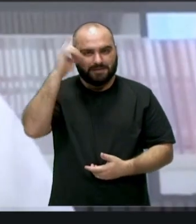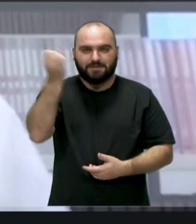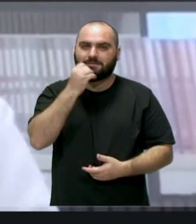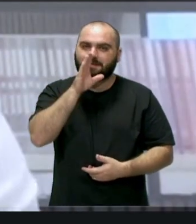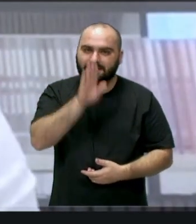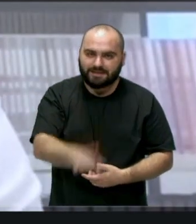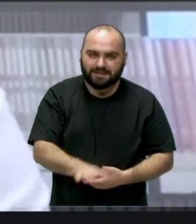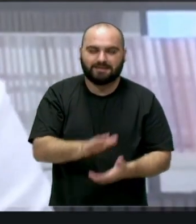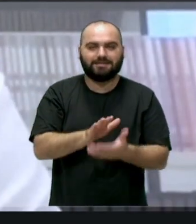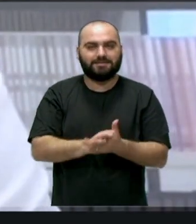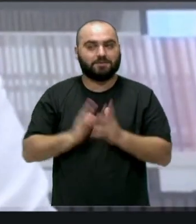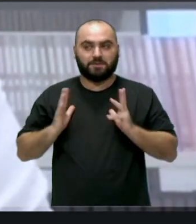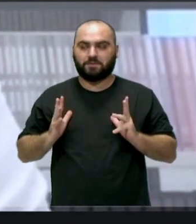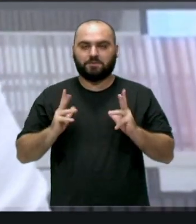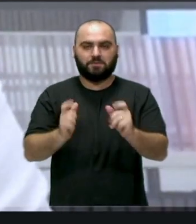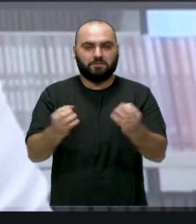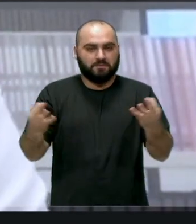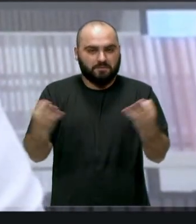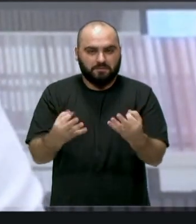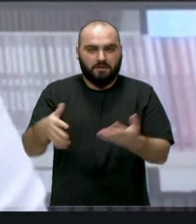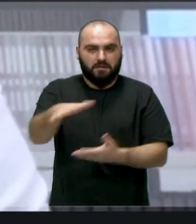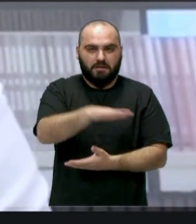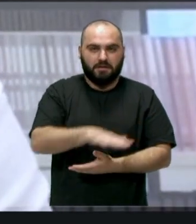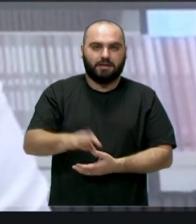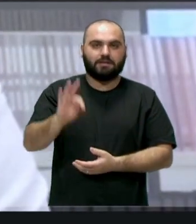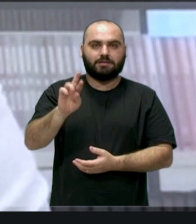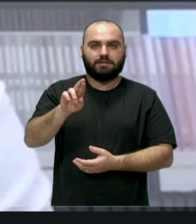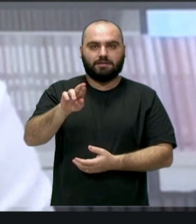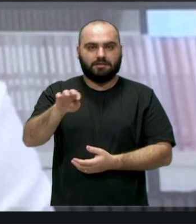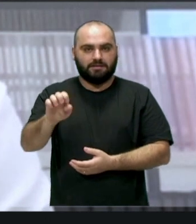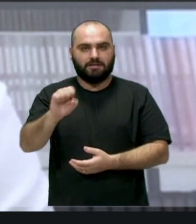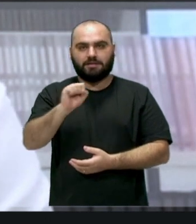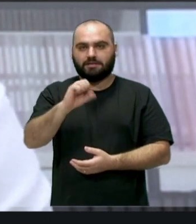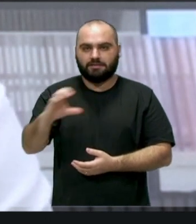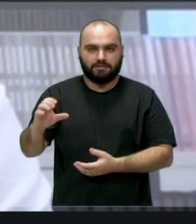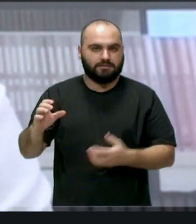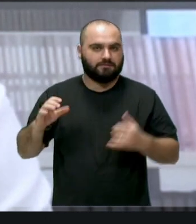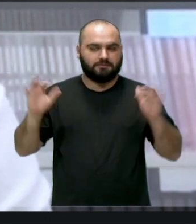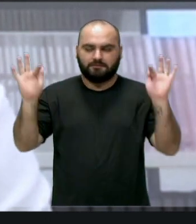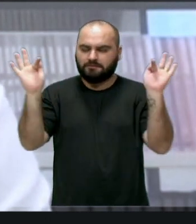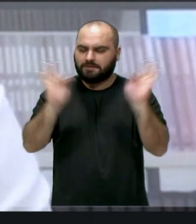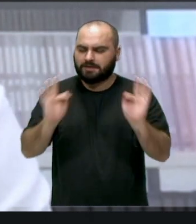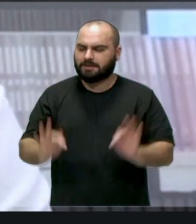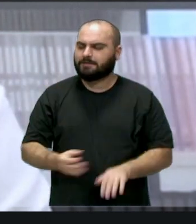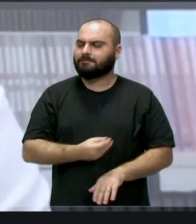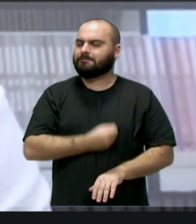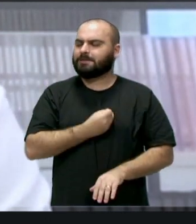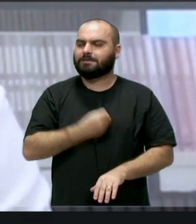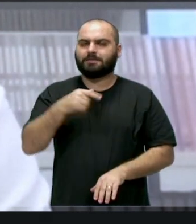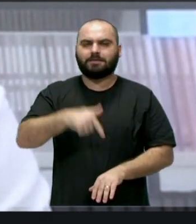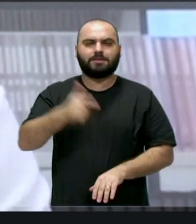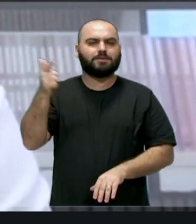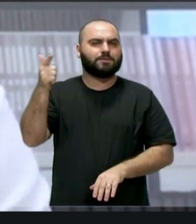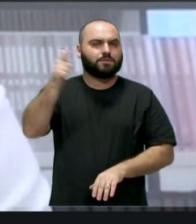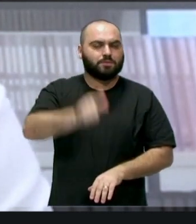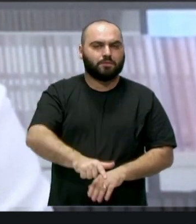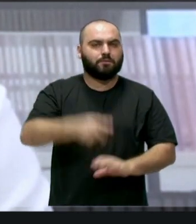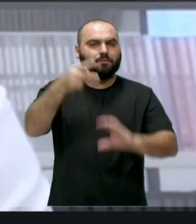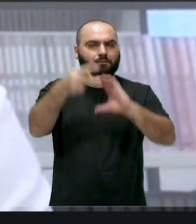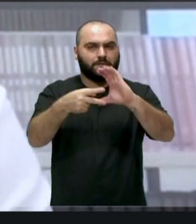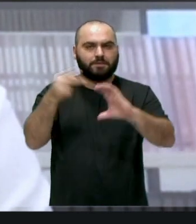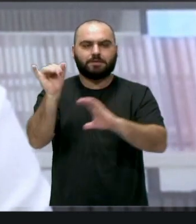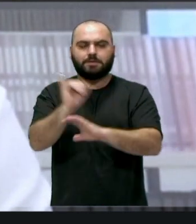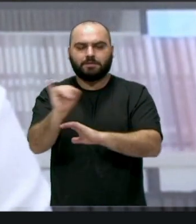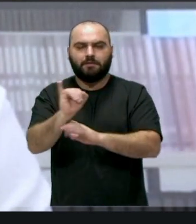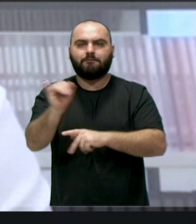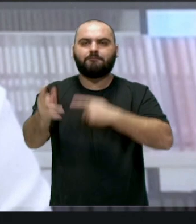tarde, tudo bem? Para nós aqui do Tribunal Regional Eleitoral é uma honra estarmos aqui mais uma vez com a Câmara de Vereadores de Itajaí, falando